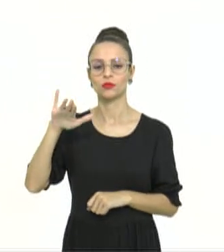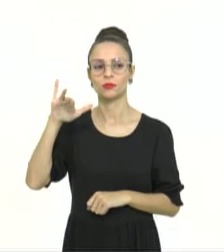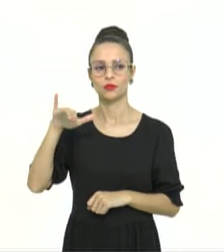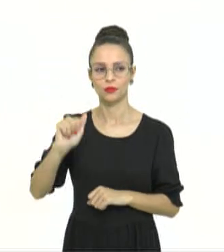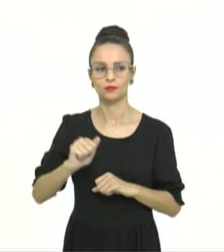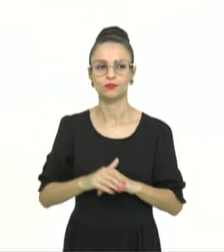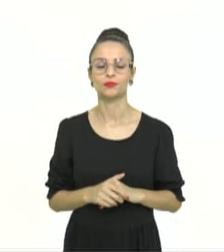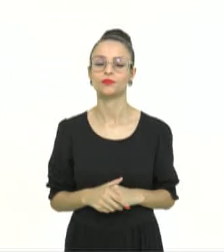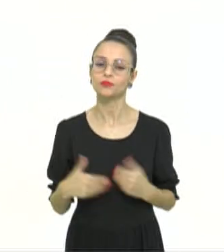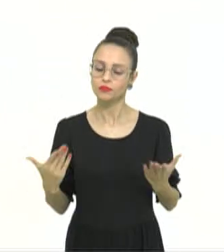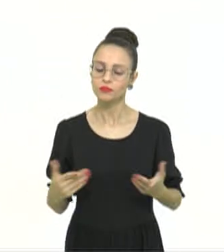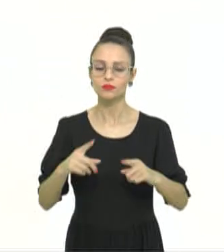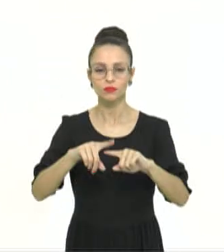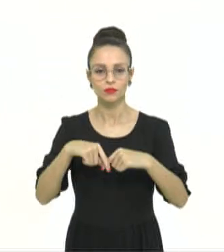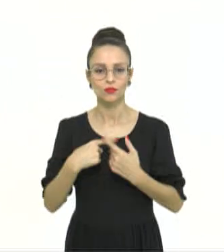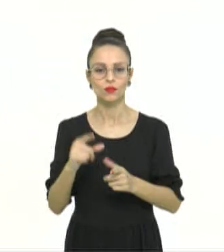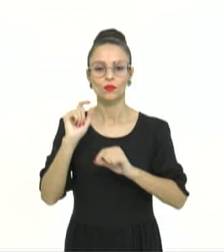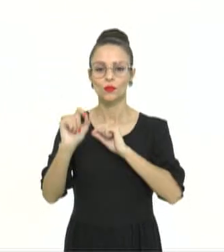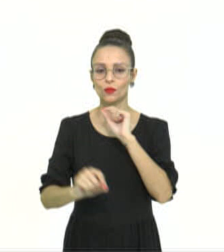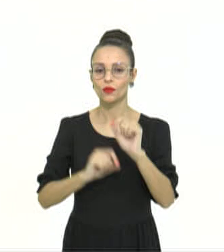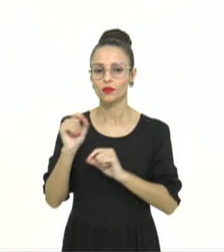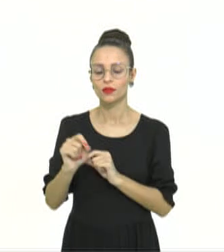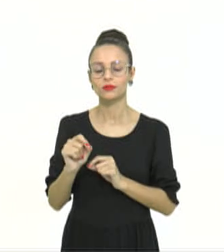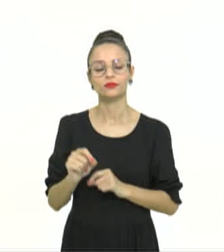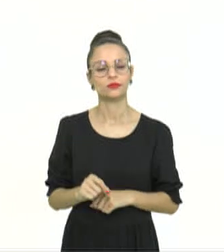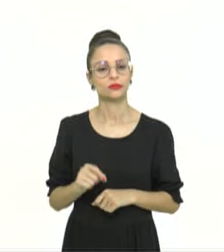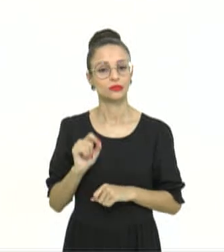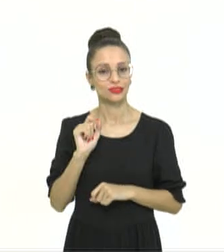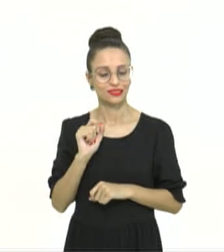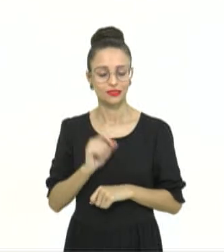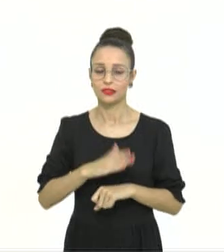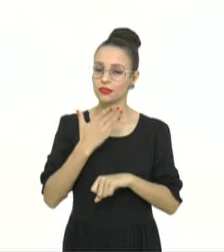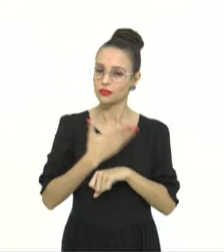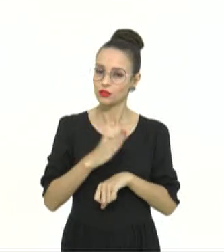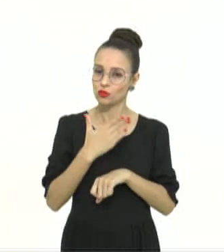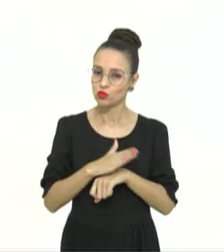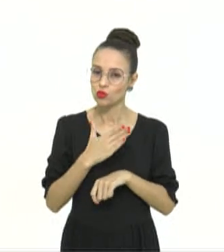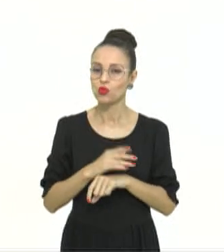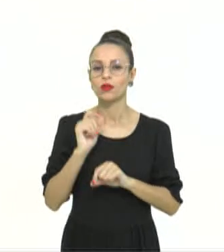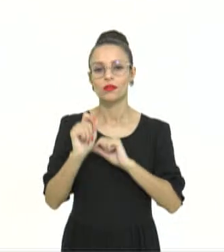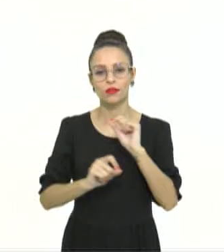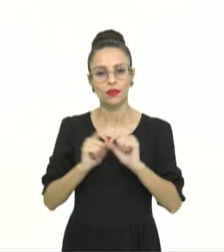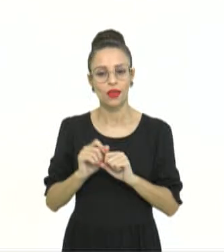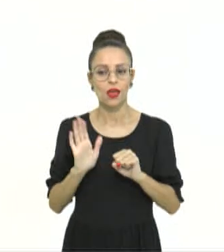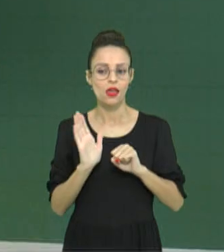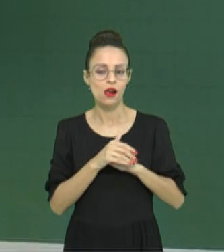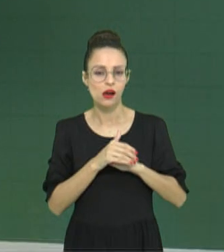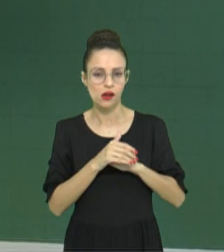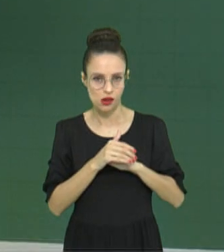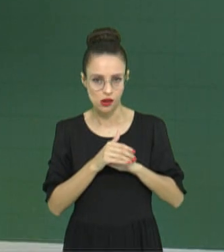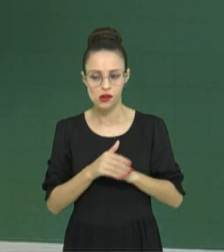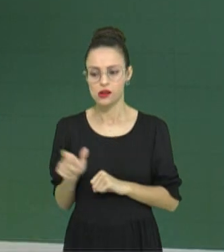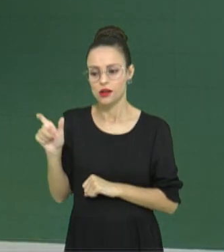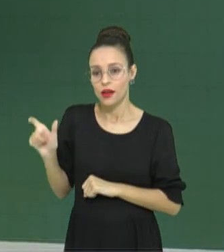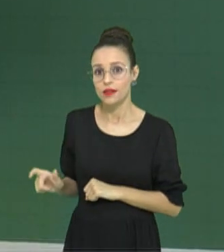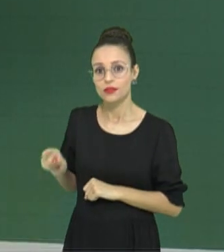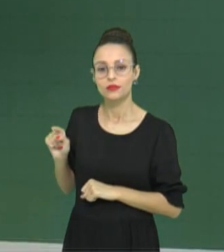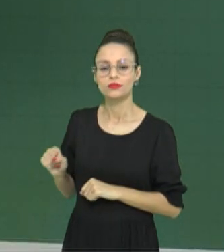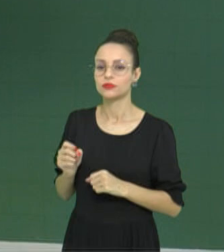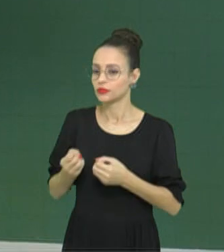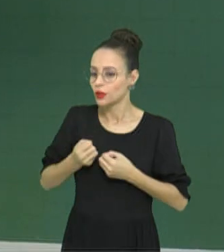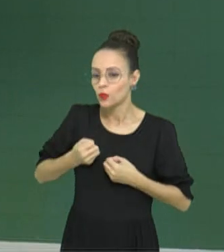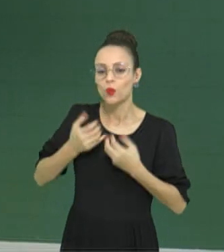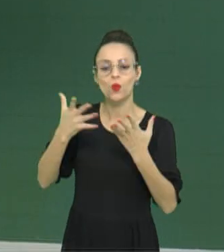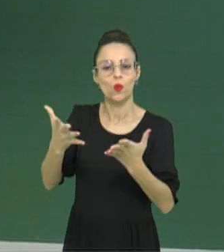distúrbio. Por isso, a execução de práticas costuma ocorrer em segredo. Essa pessoa muitas vezes não